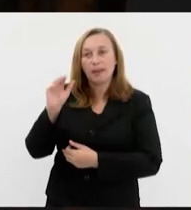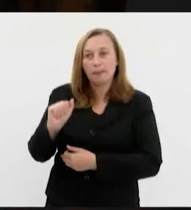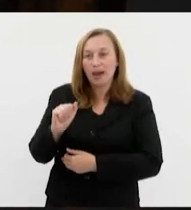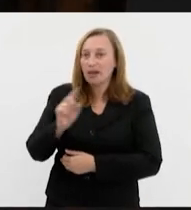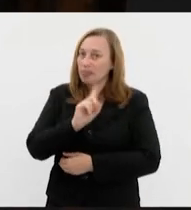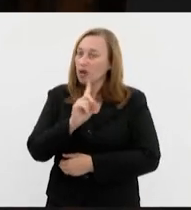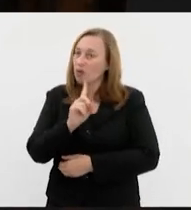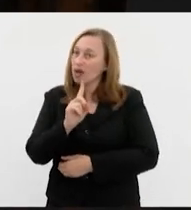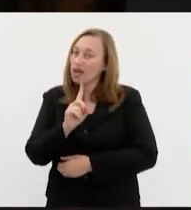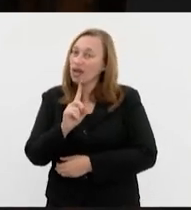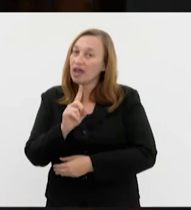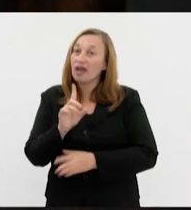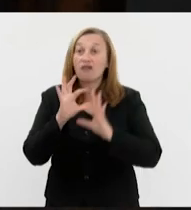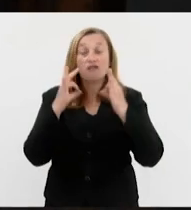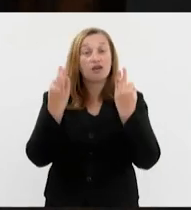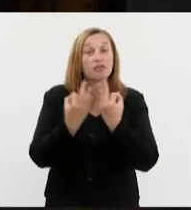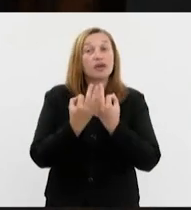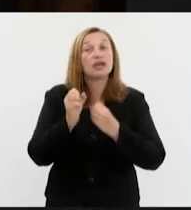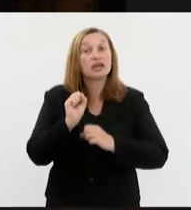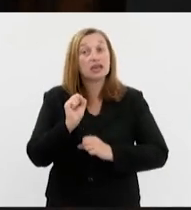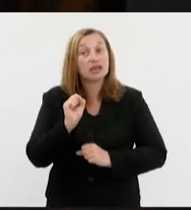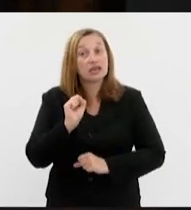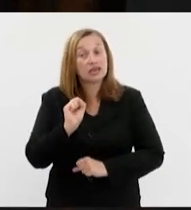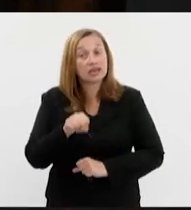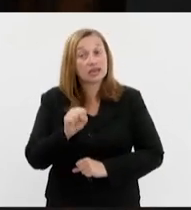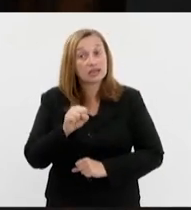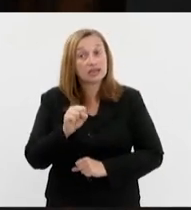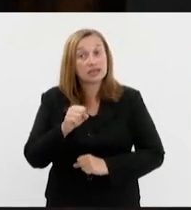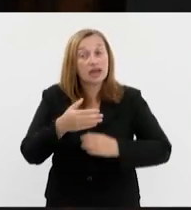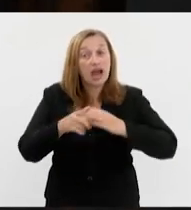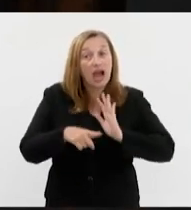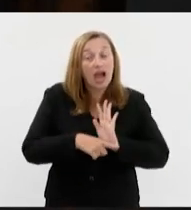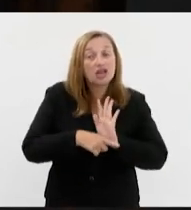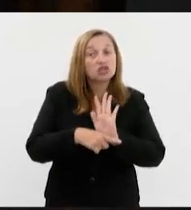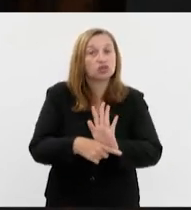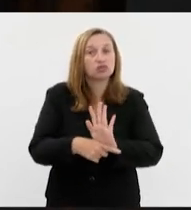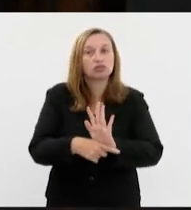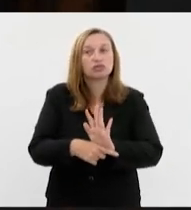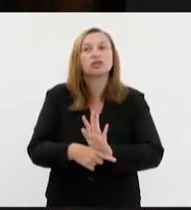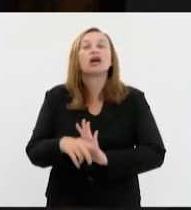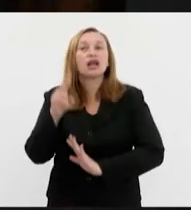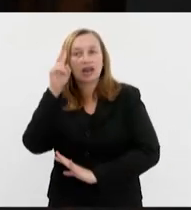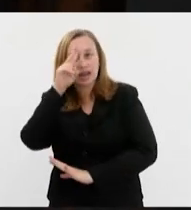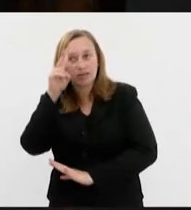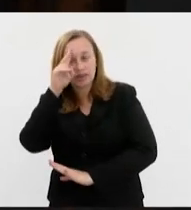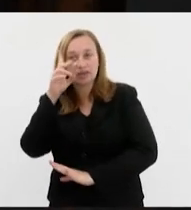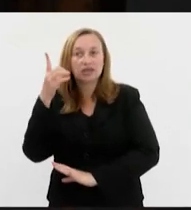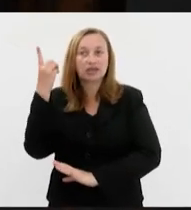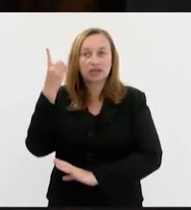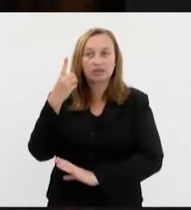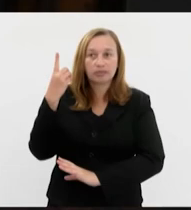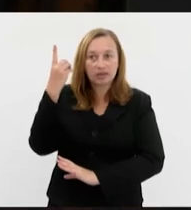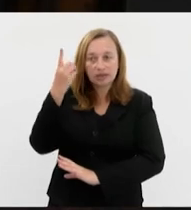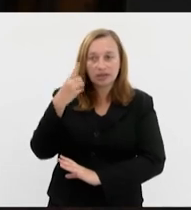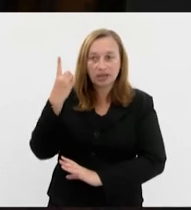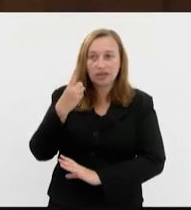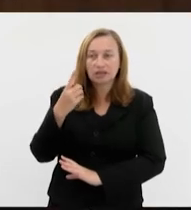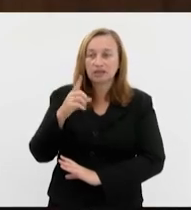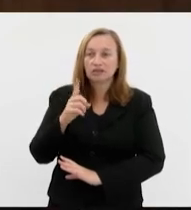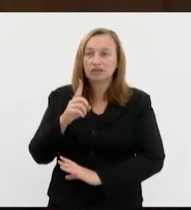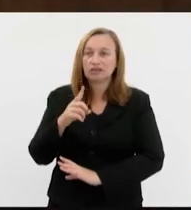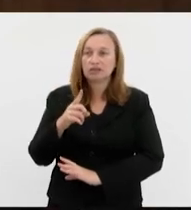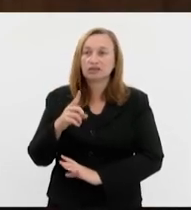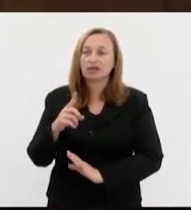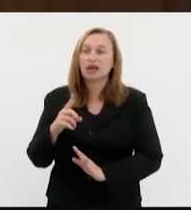que nos auxilia, que nos ajuda. Então, isso é importantíssimo, lembrando que a deputada não está legislando em causa própria, porque